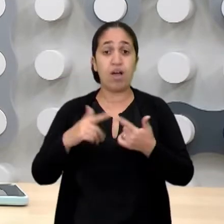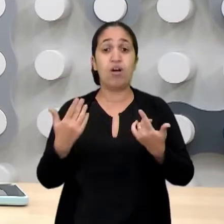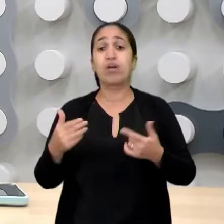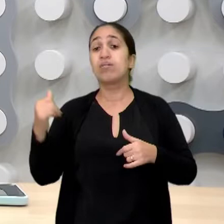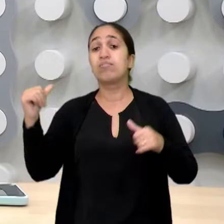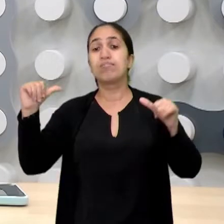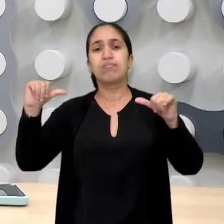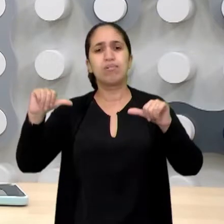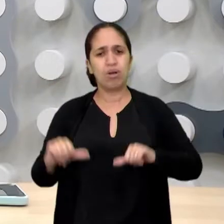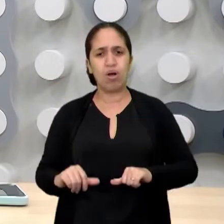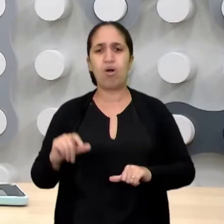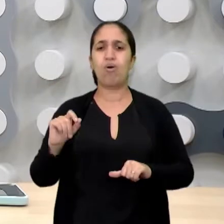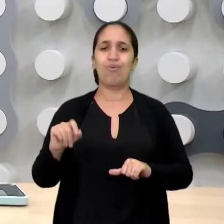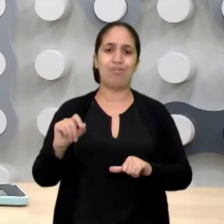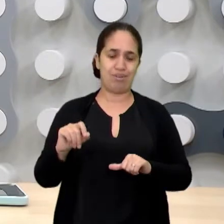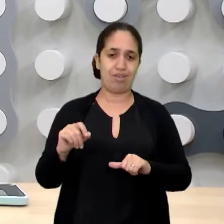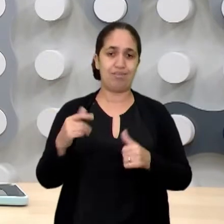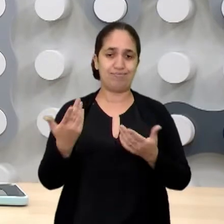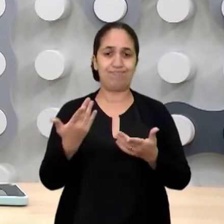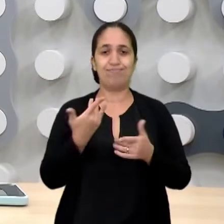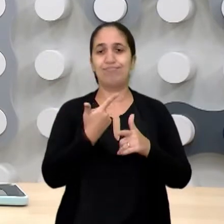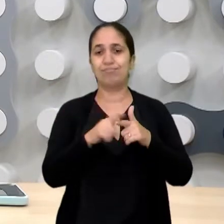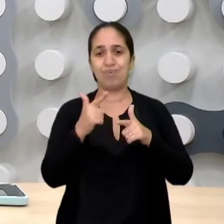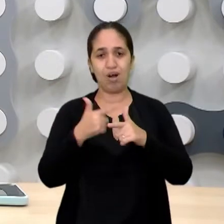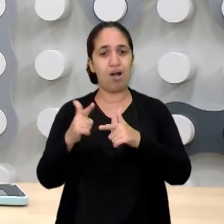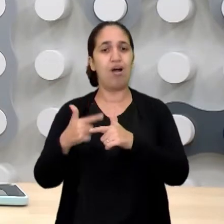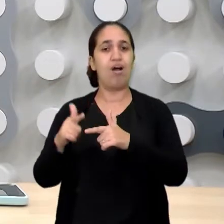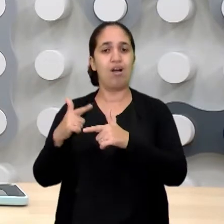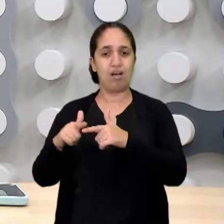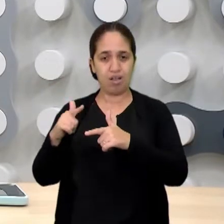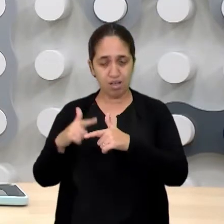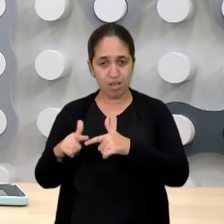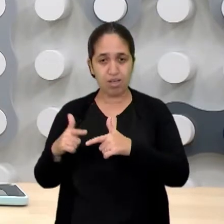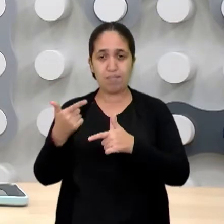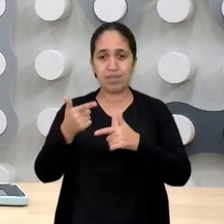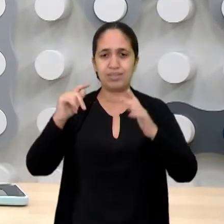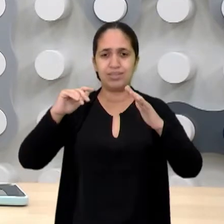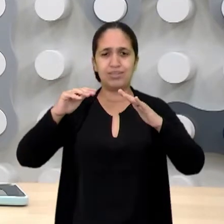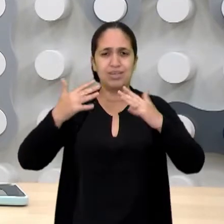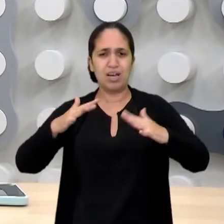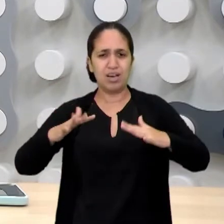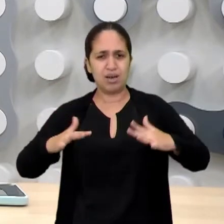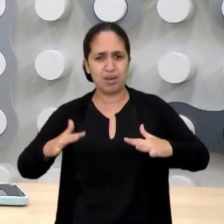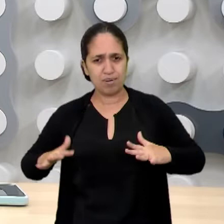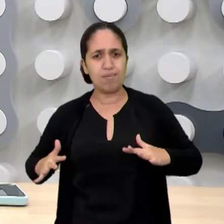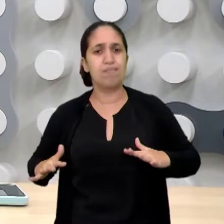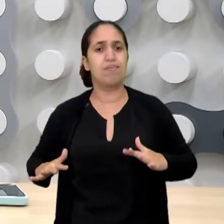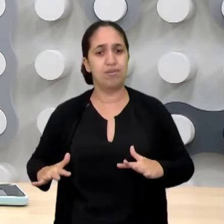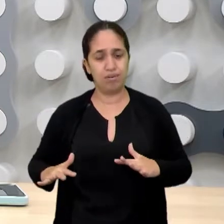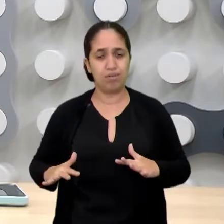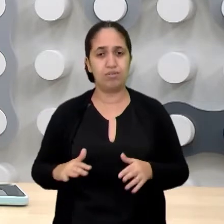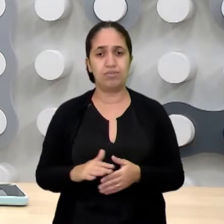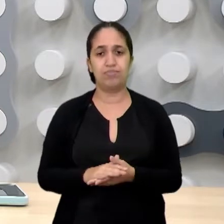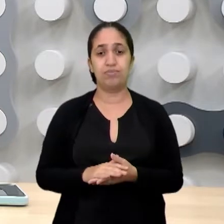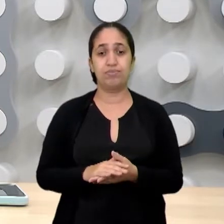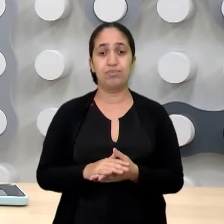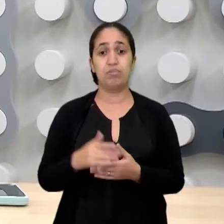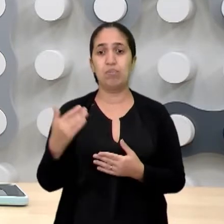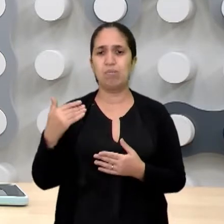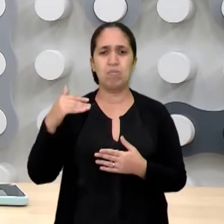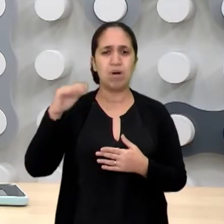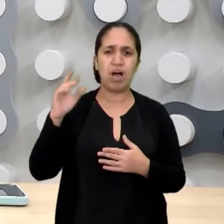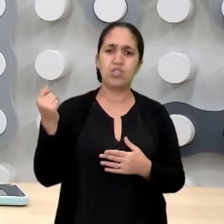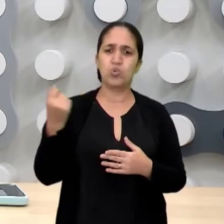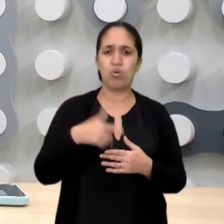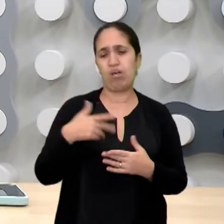situação, mas ainda com esse problema que ocasionou aí esse tremor de terra aí, né? Além da quantidade